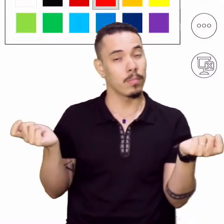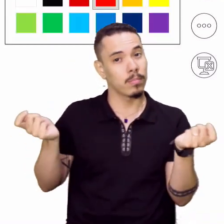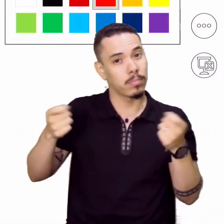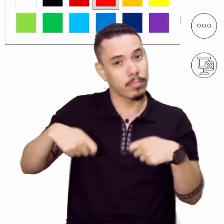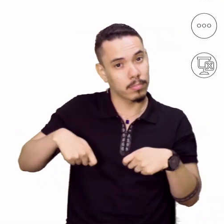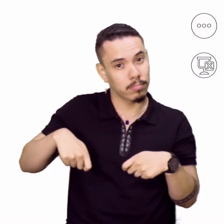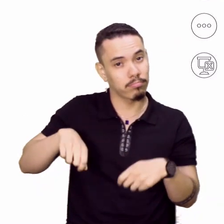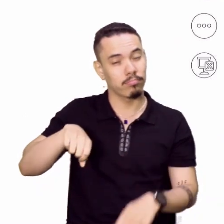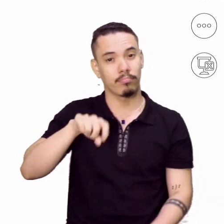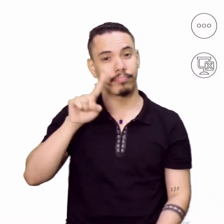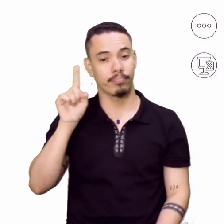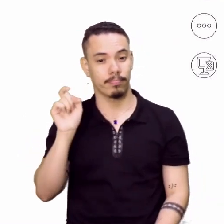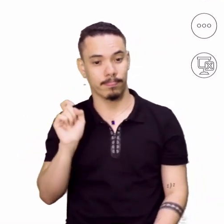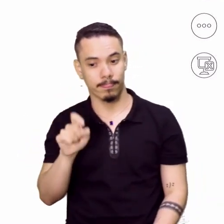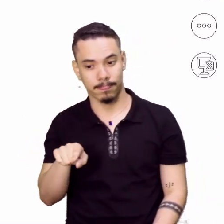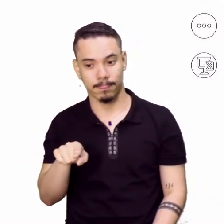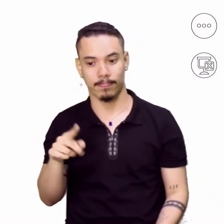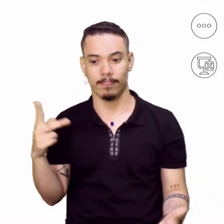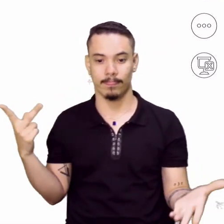previsões